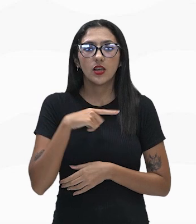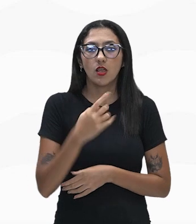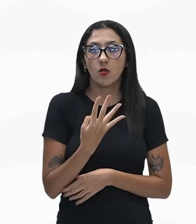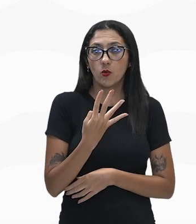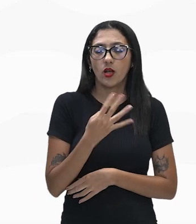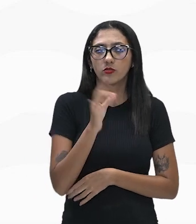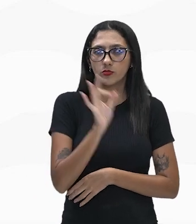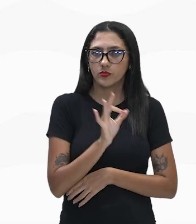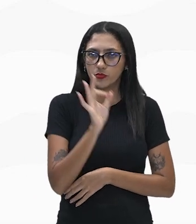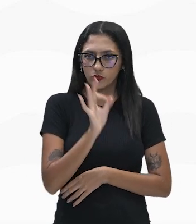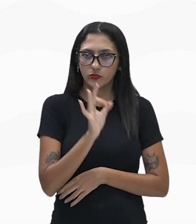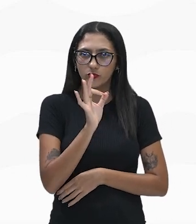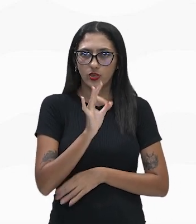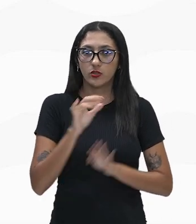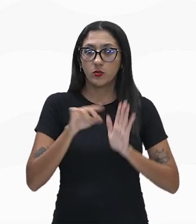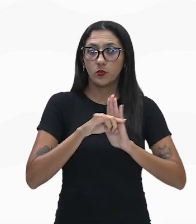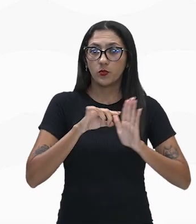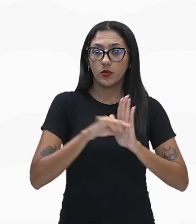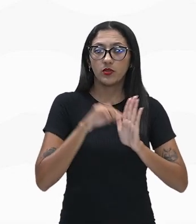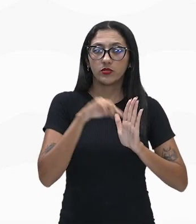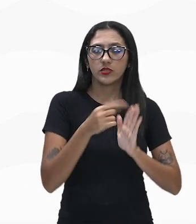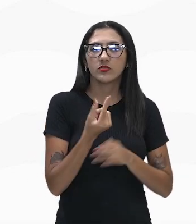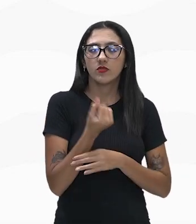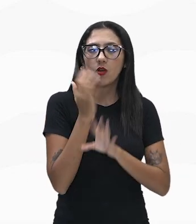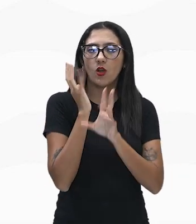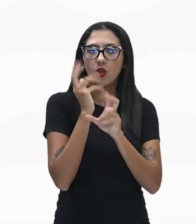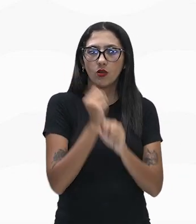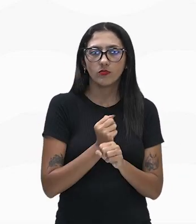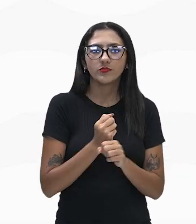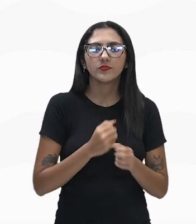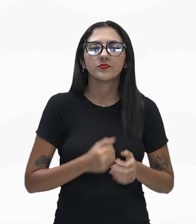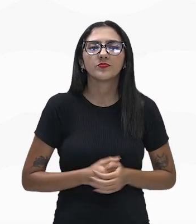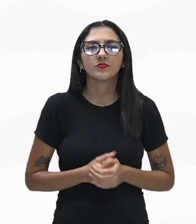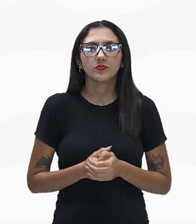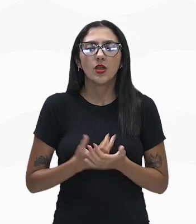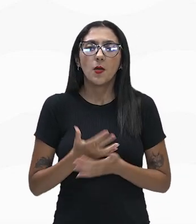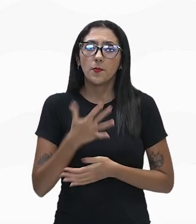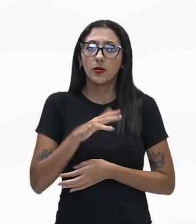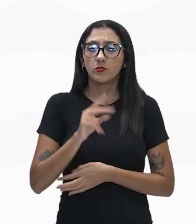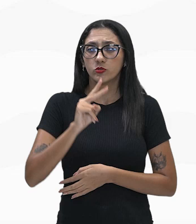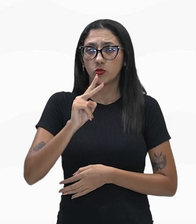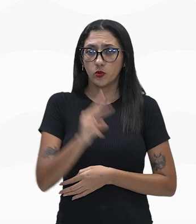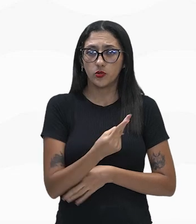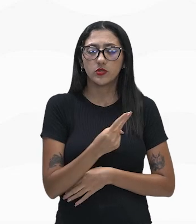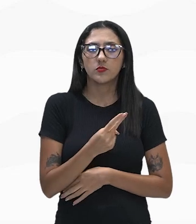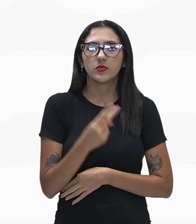veículo, então o IPVA desse veículo seria de aproximadamente R$